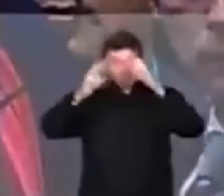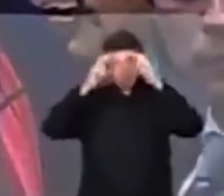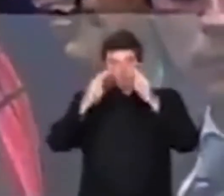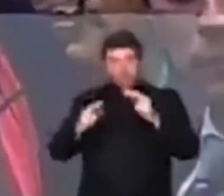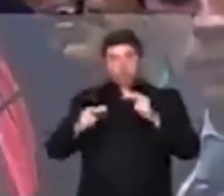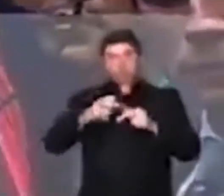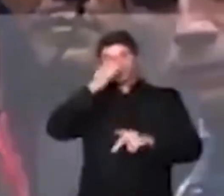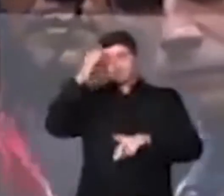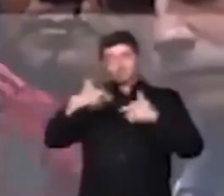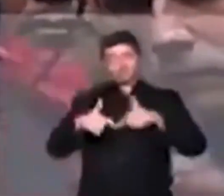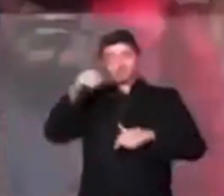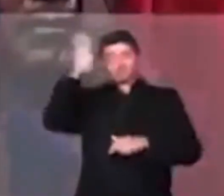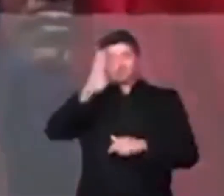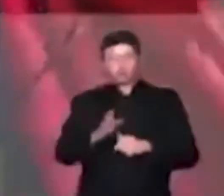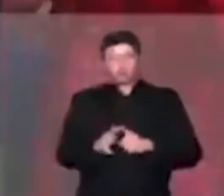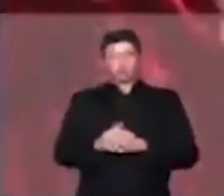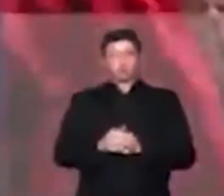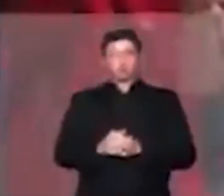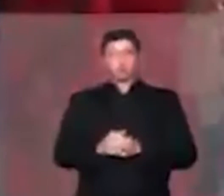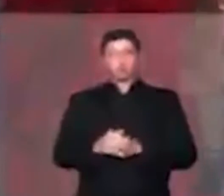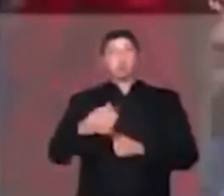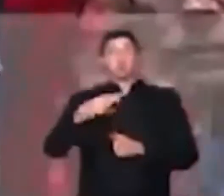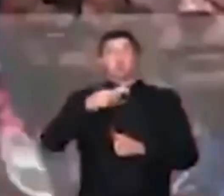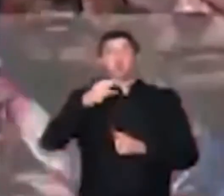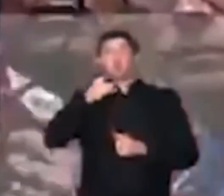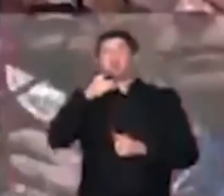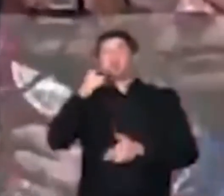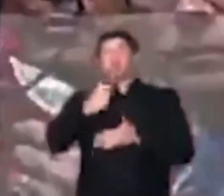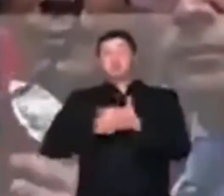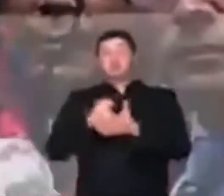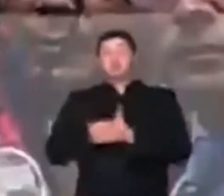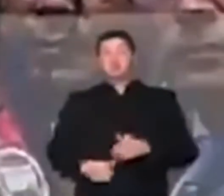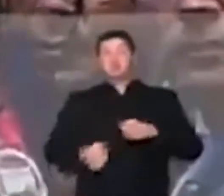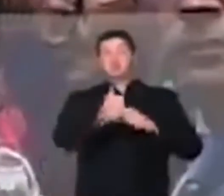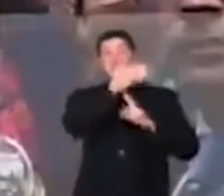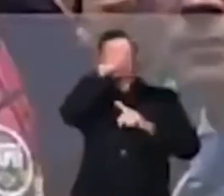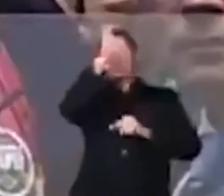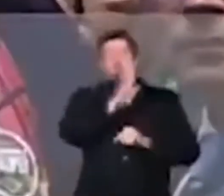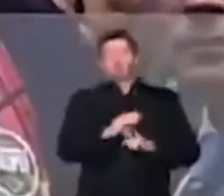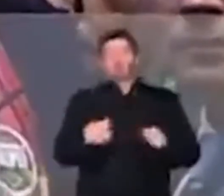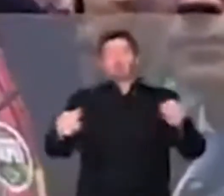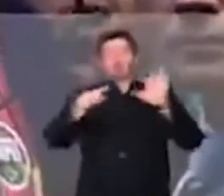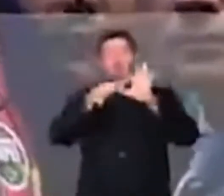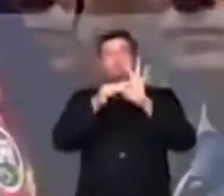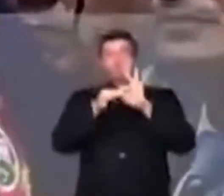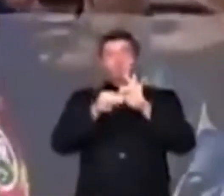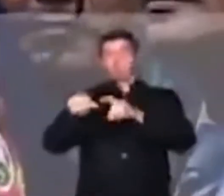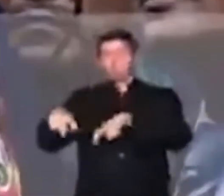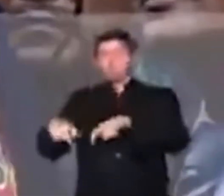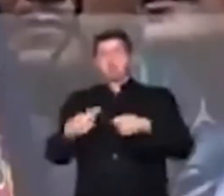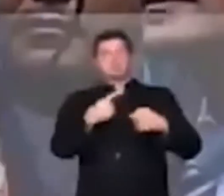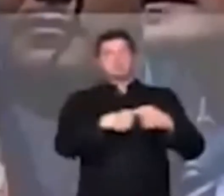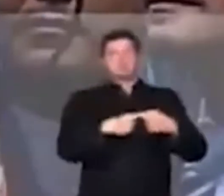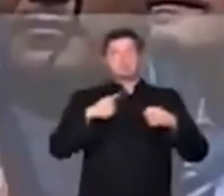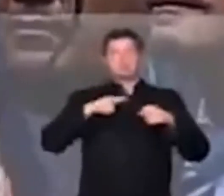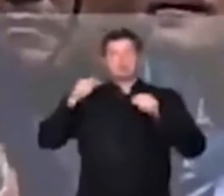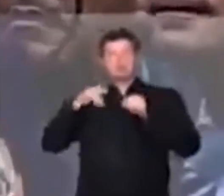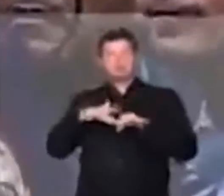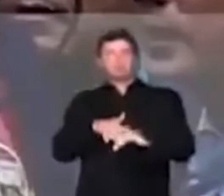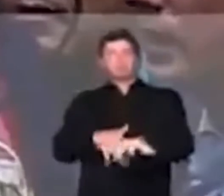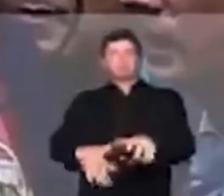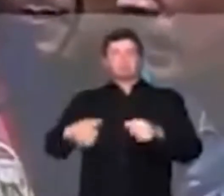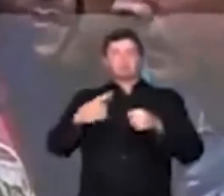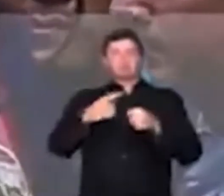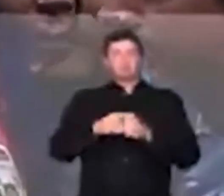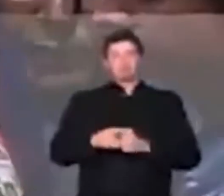em respeito aos trabalhadores que usam o vermelho da luta e a bandeira do Brasil, do campo e da cidade, que estão nas ruas